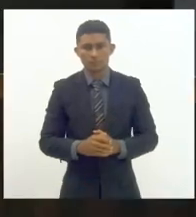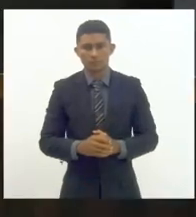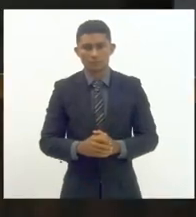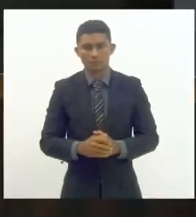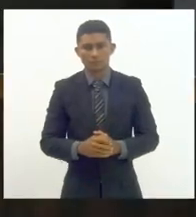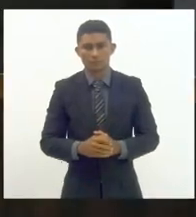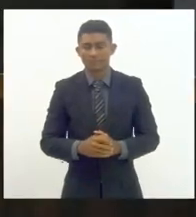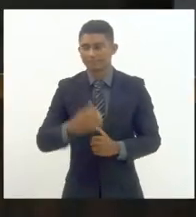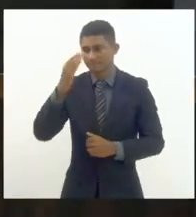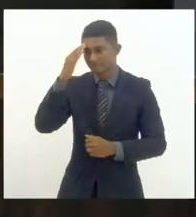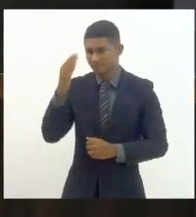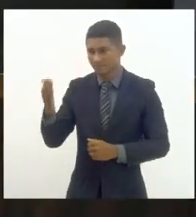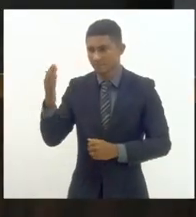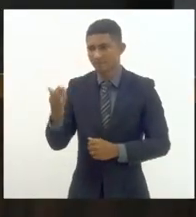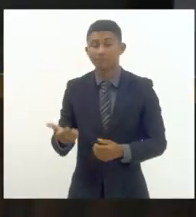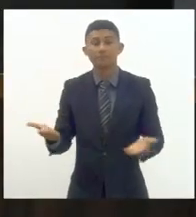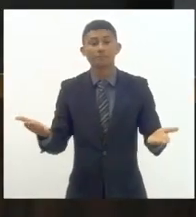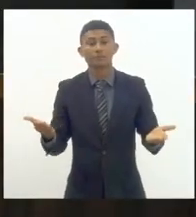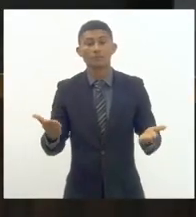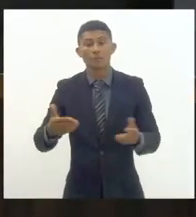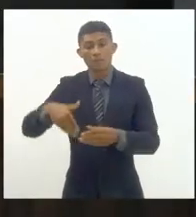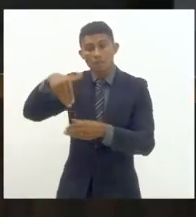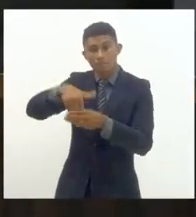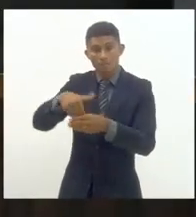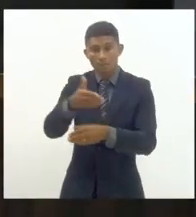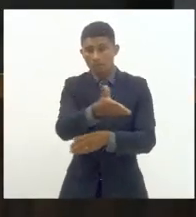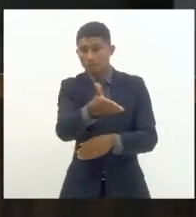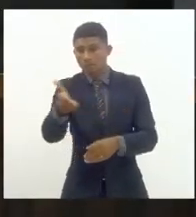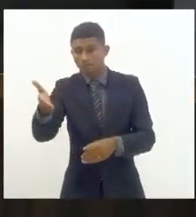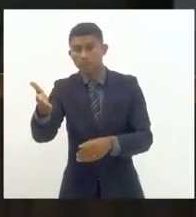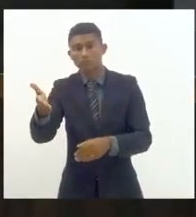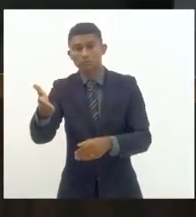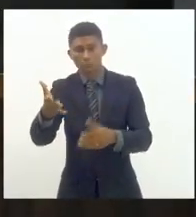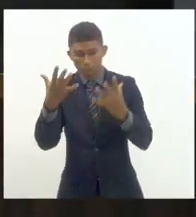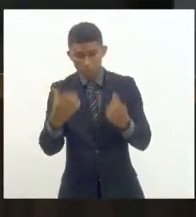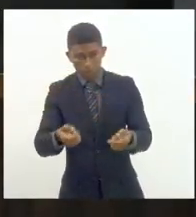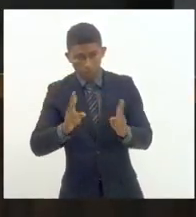Então, em votação, os senhores que aprovam, como estão aprovados, vai...